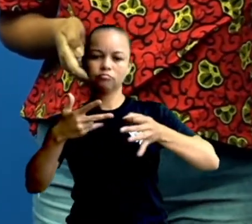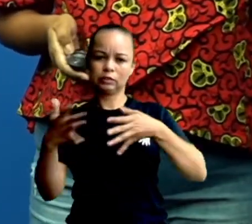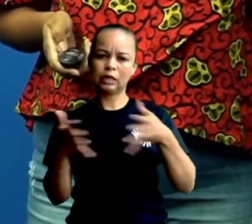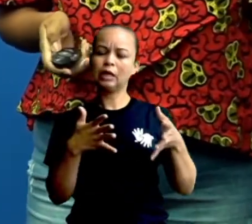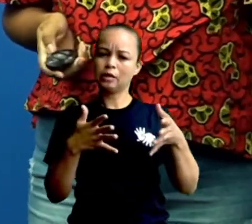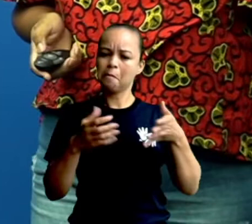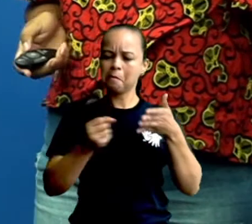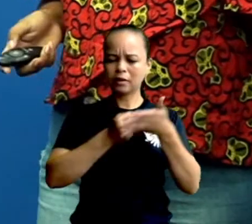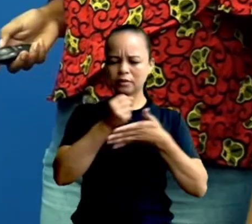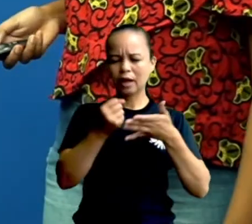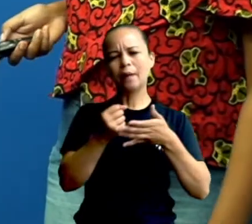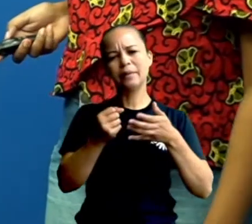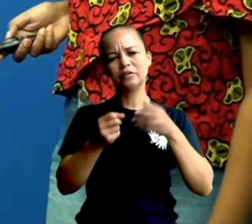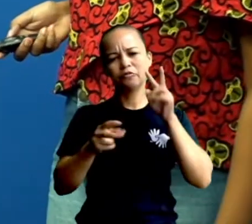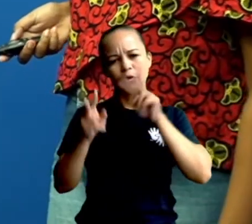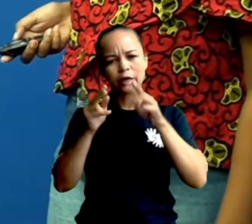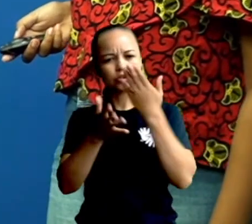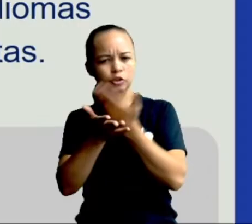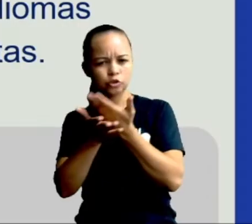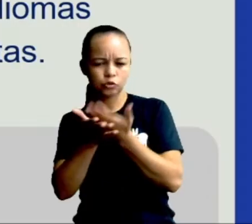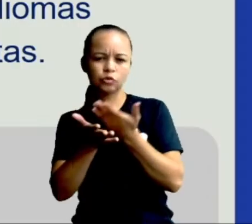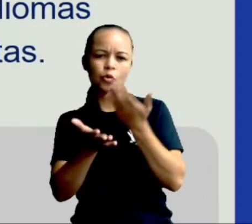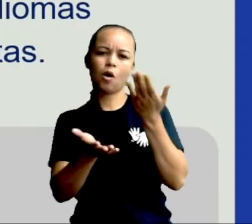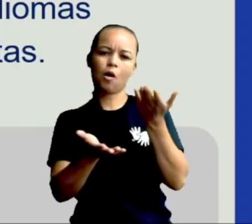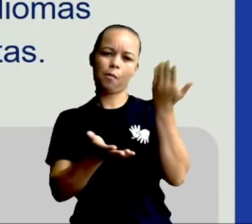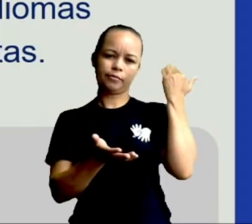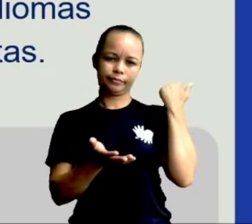gente viu na aula passada.